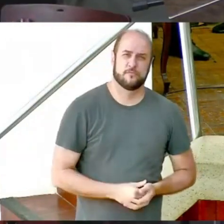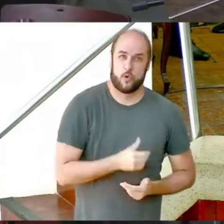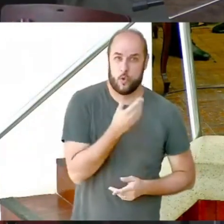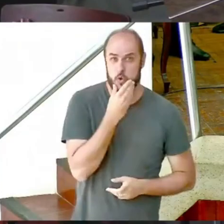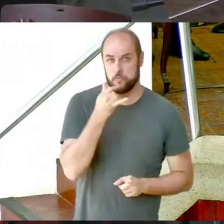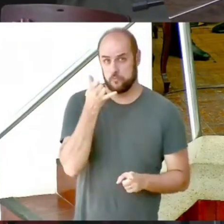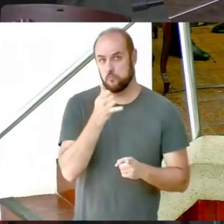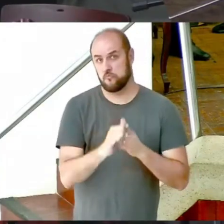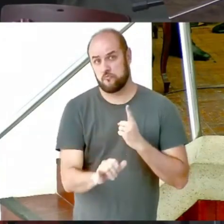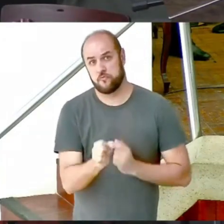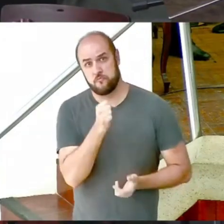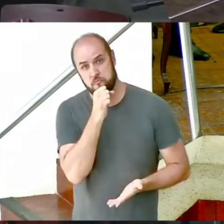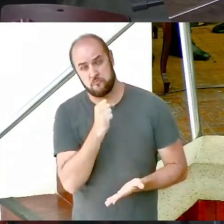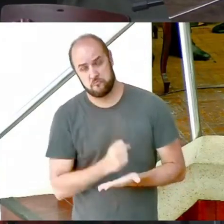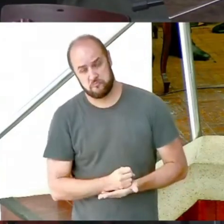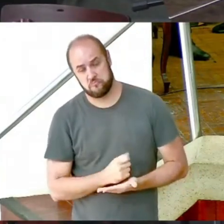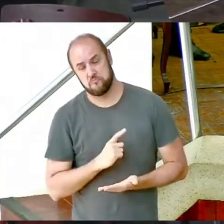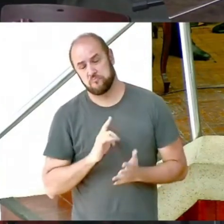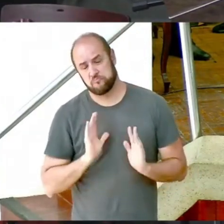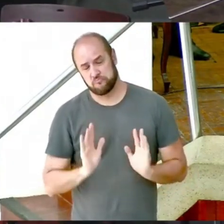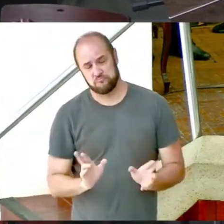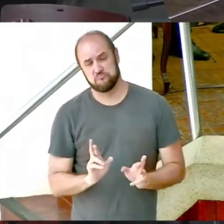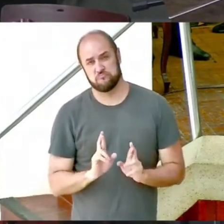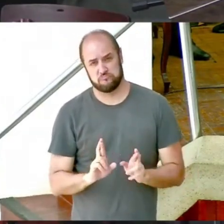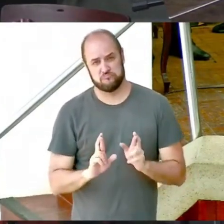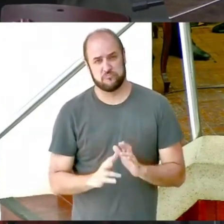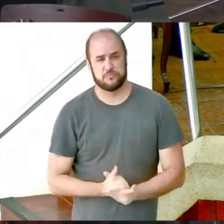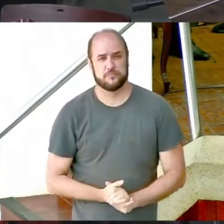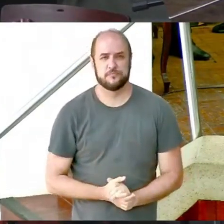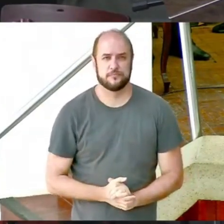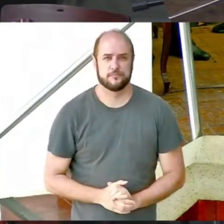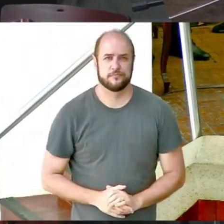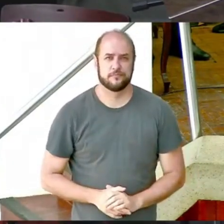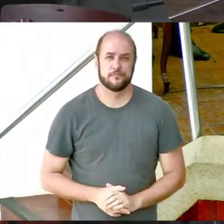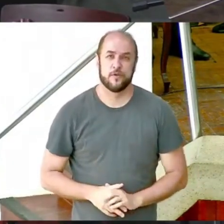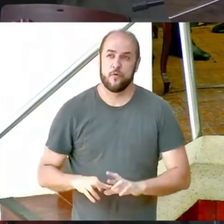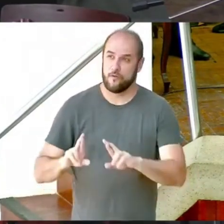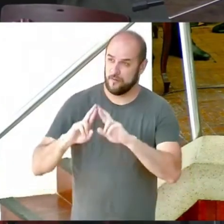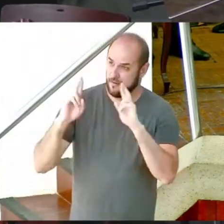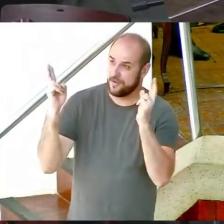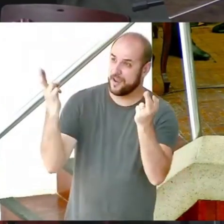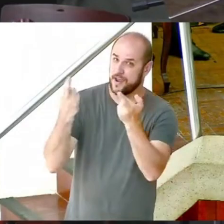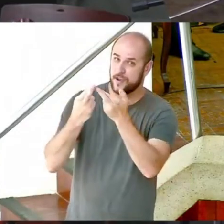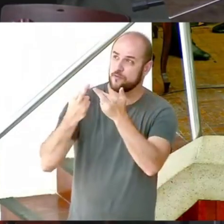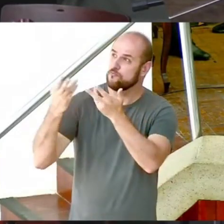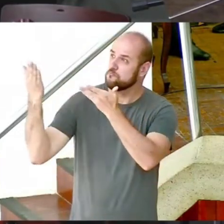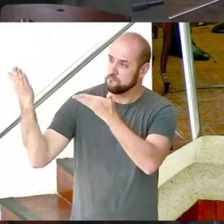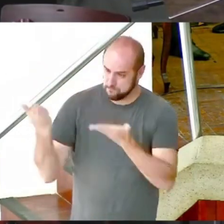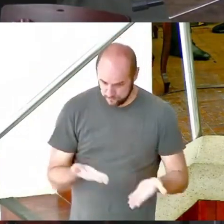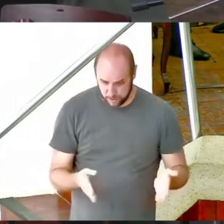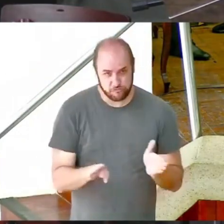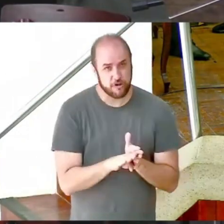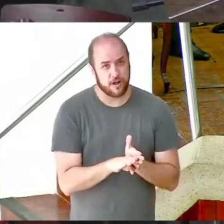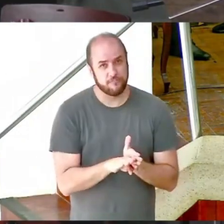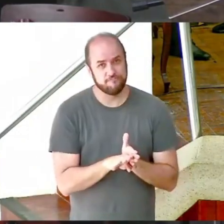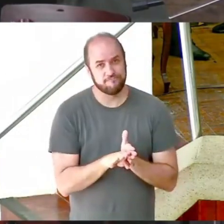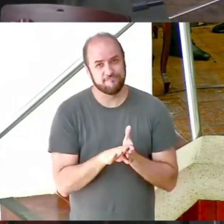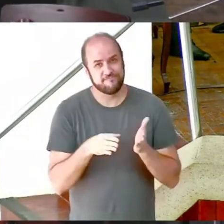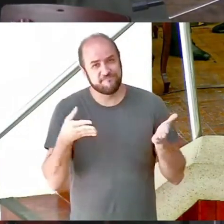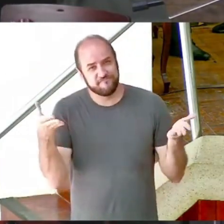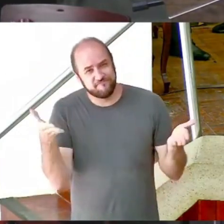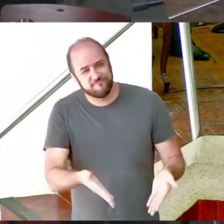do Antigo Testamento. Pois o reino de Deus chegou. E ele vem